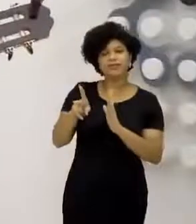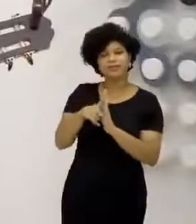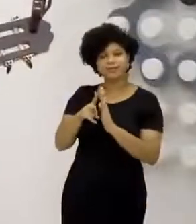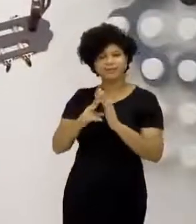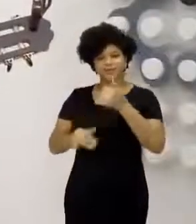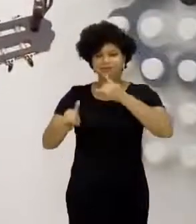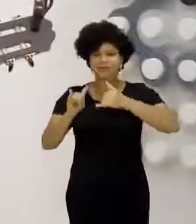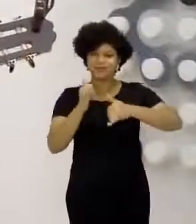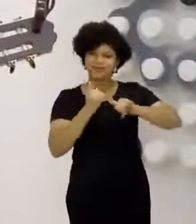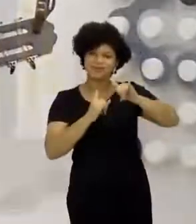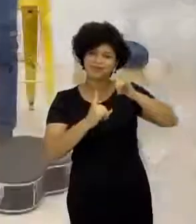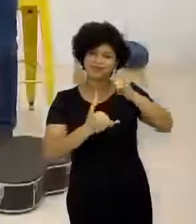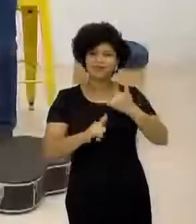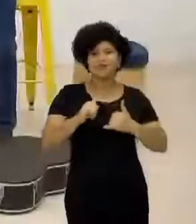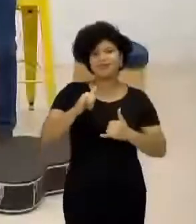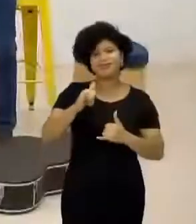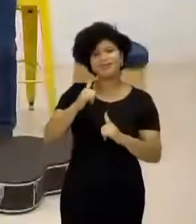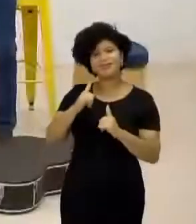energia,